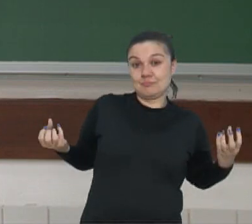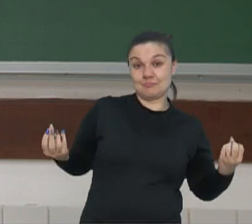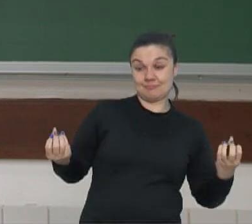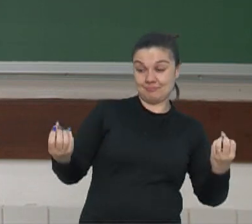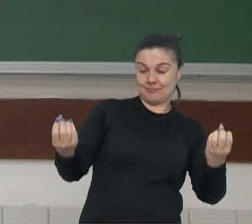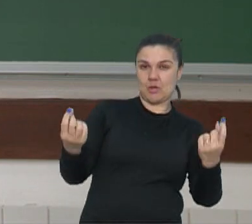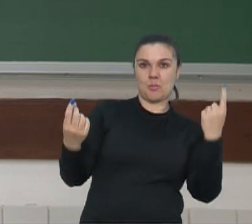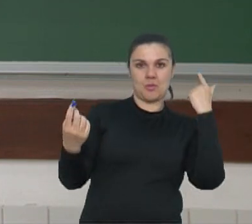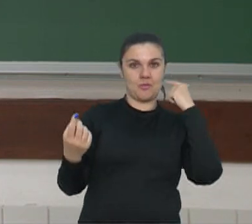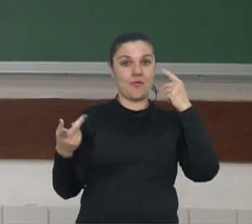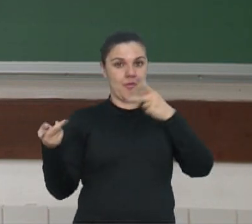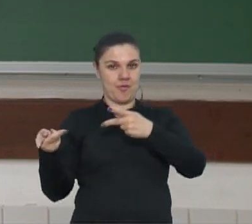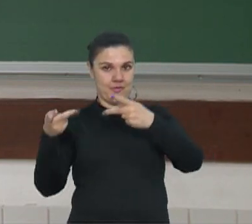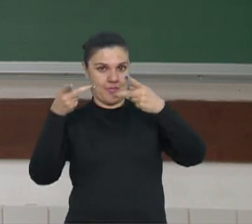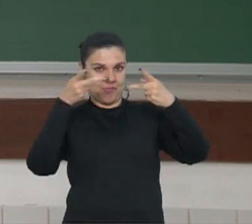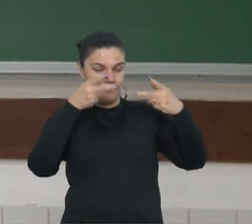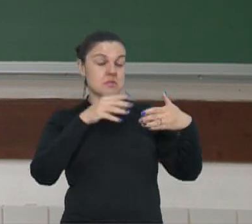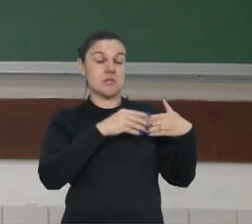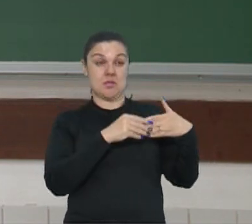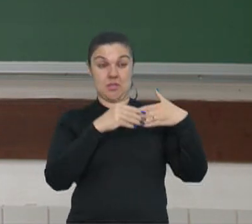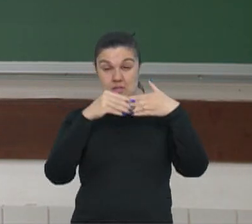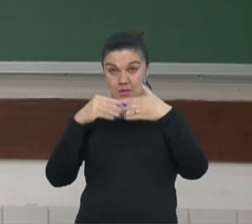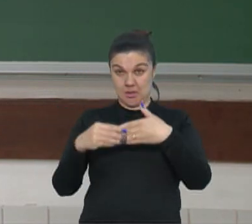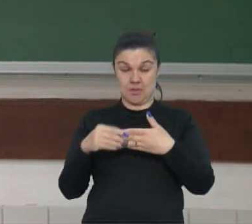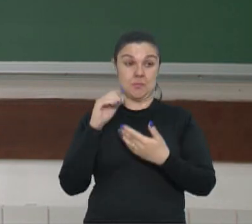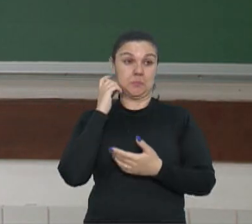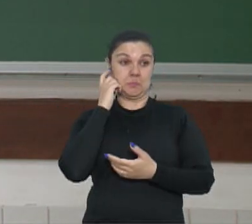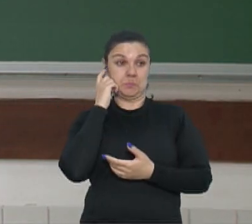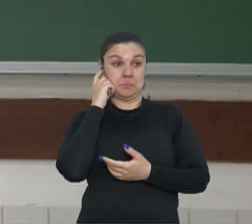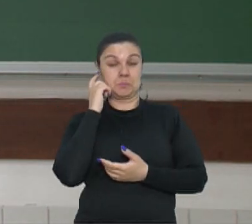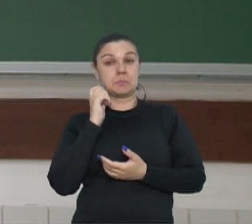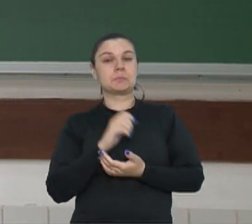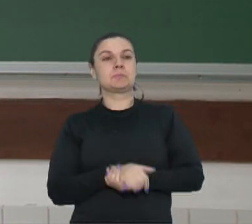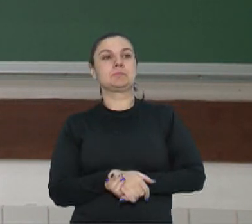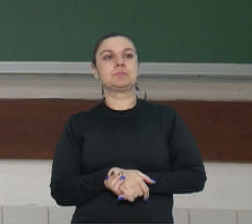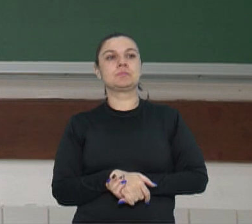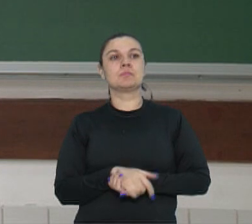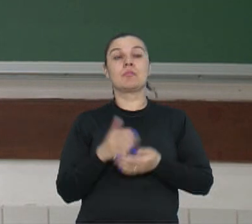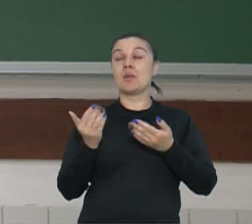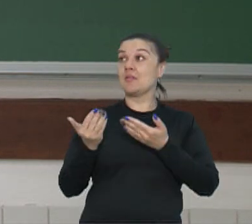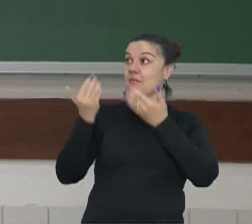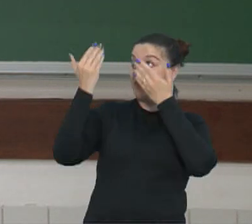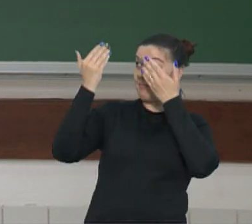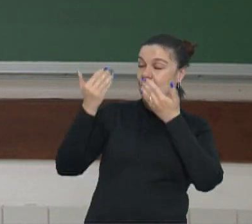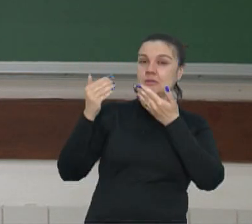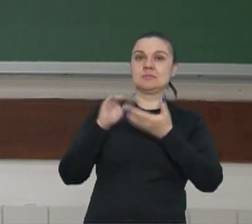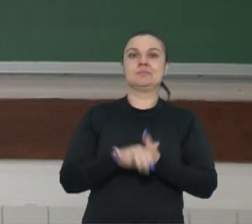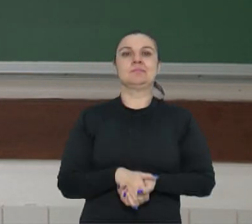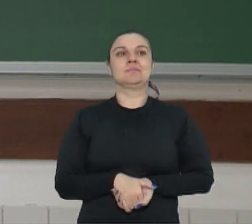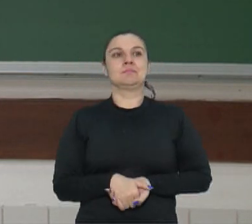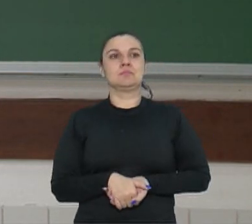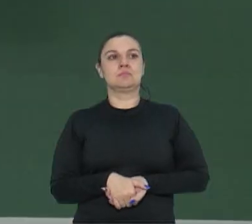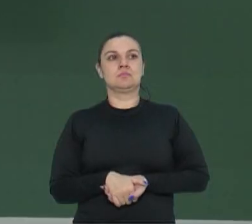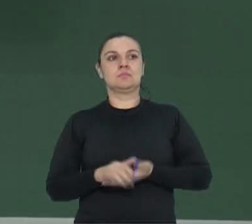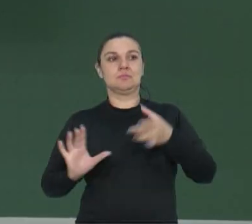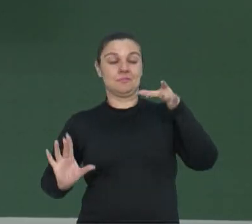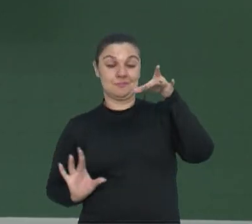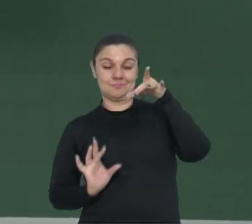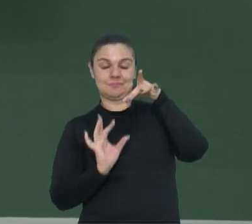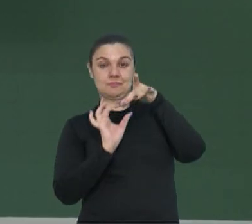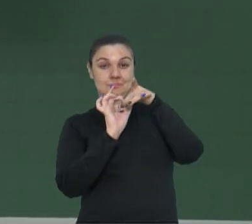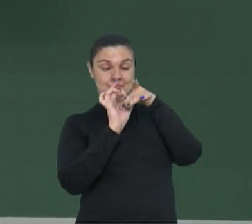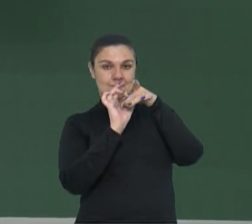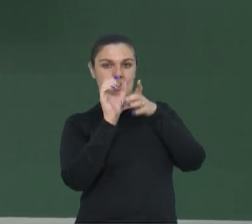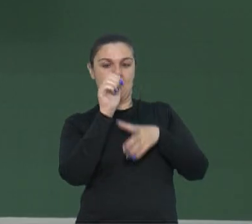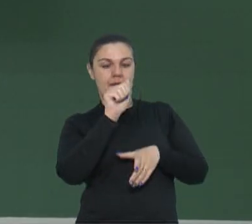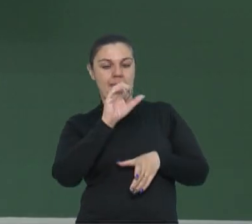etc. A visita lá somente com guia, e elas se formam por essa reação entre a chuva